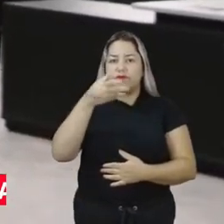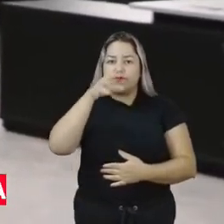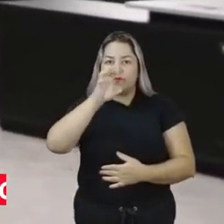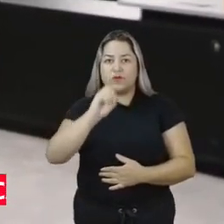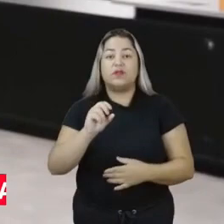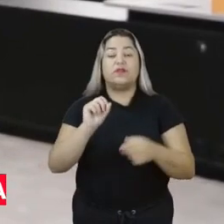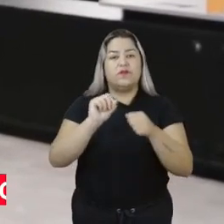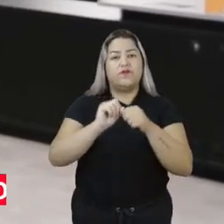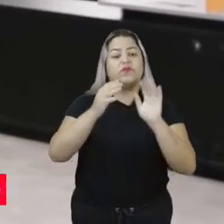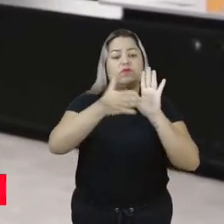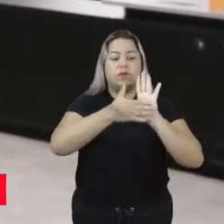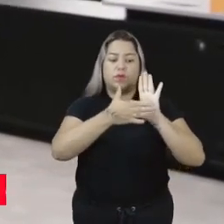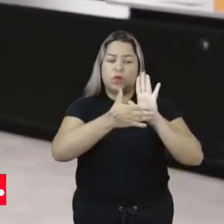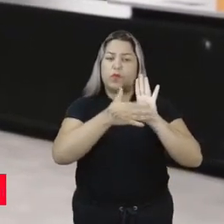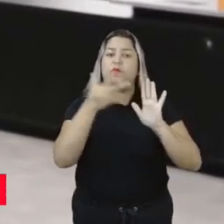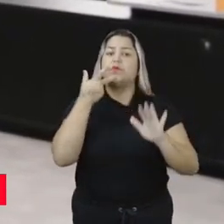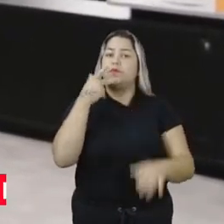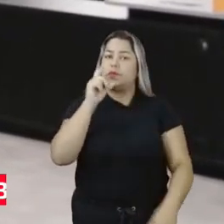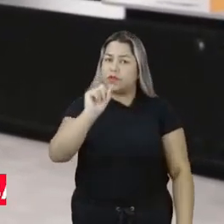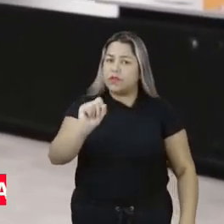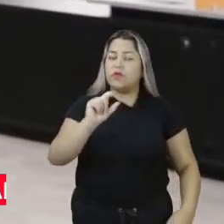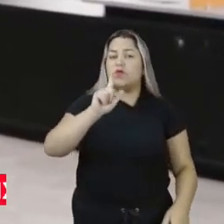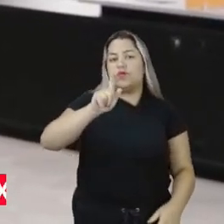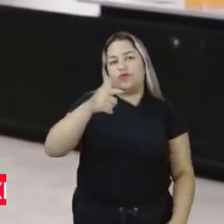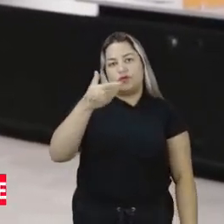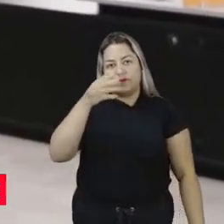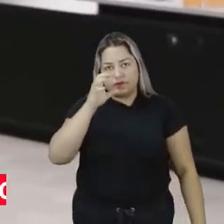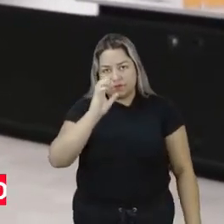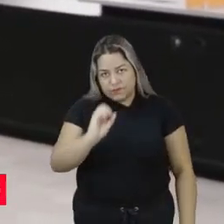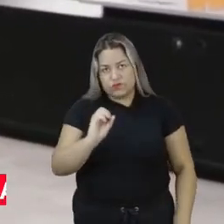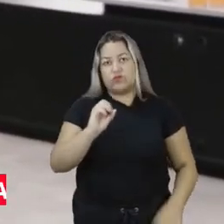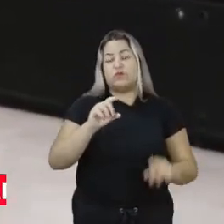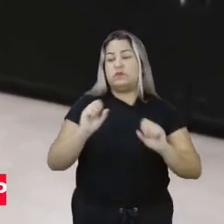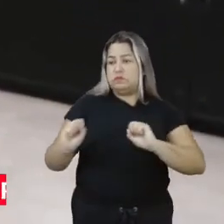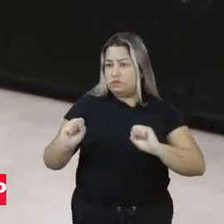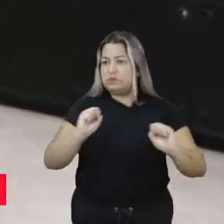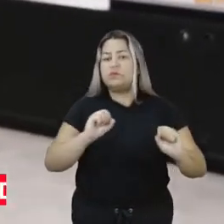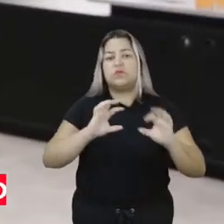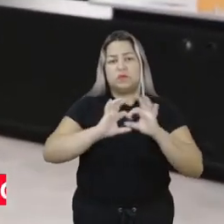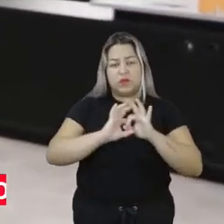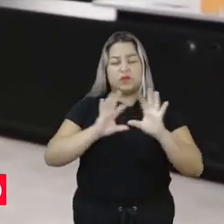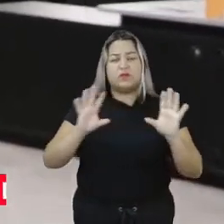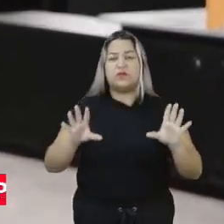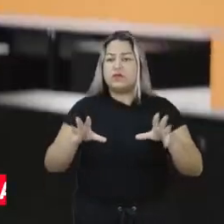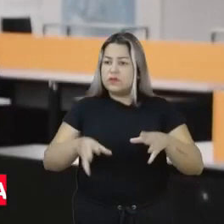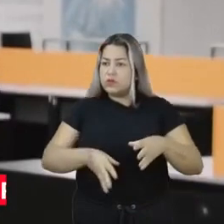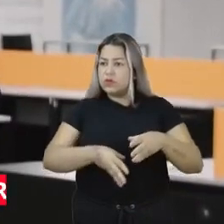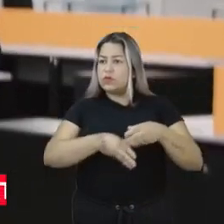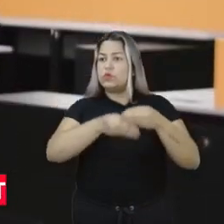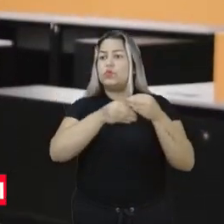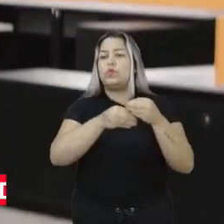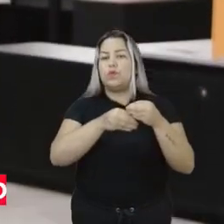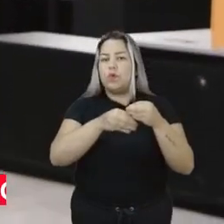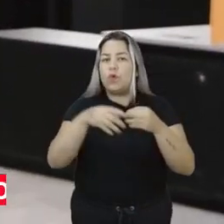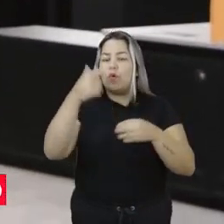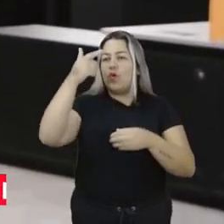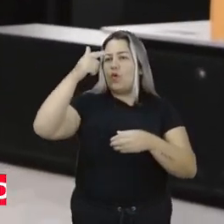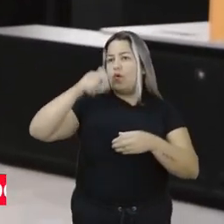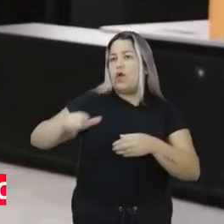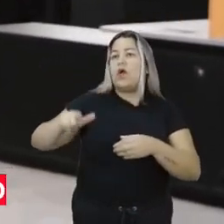uma proposta para que o G20 pudesse se somar com outros